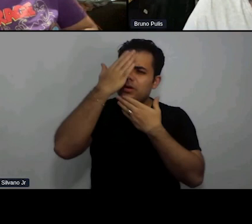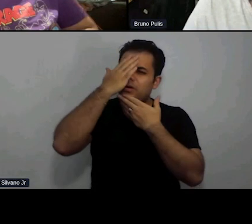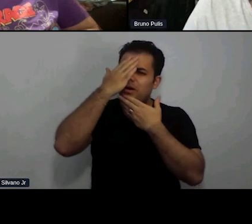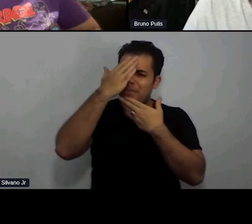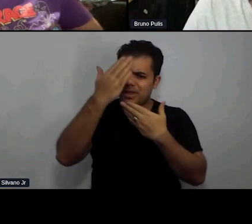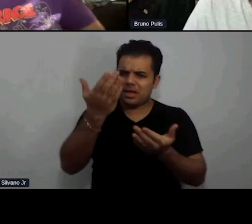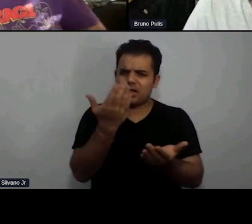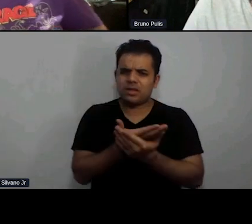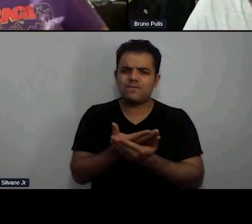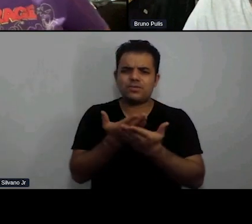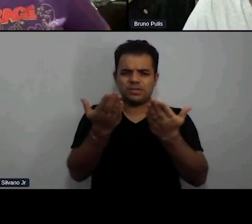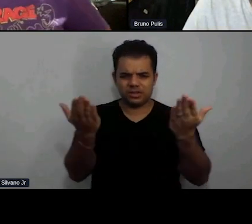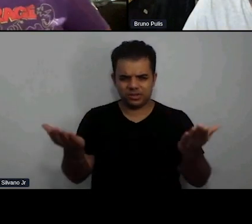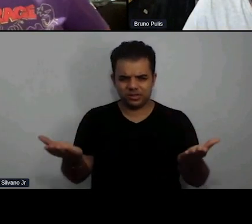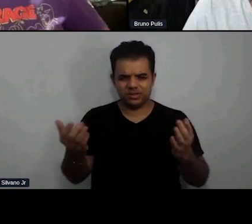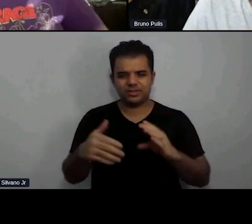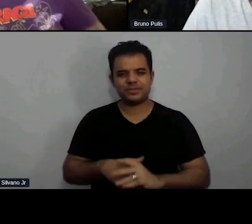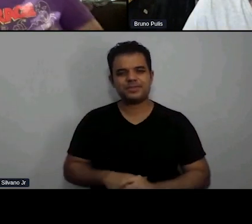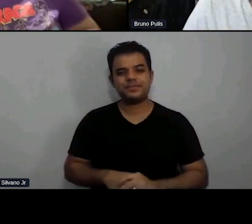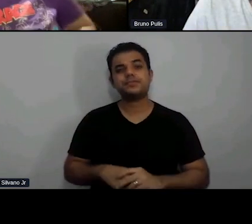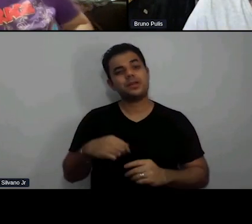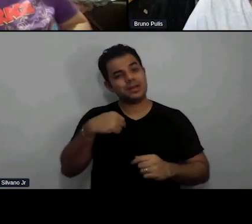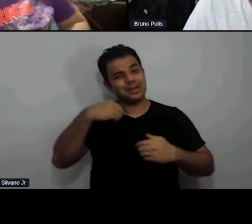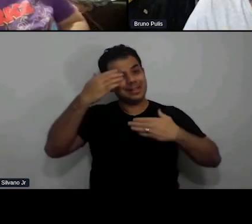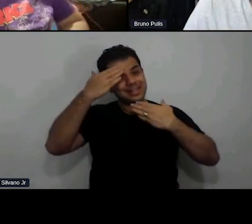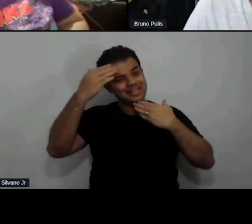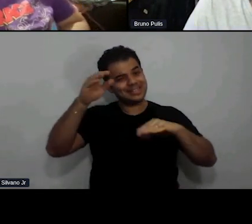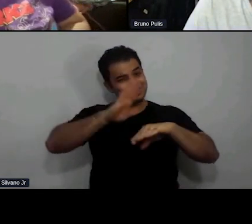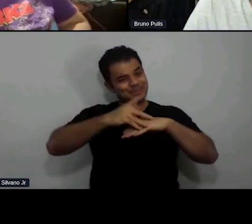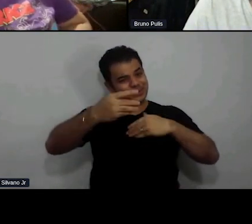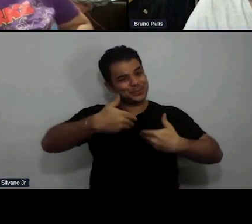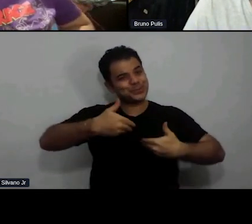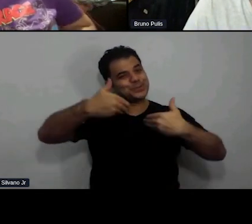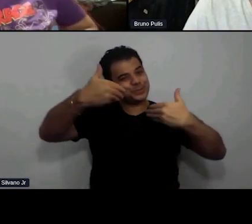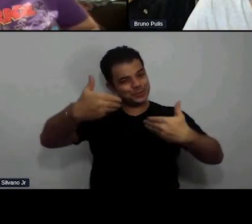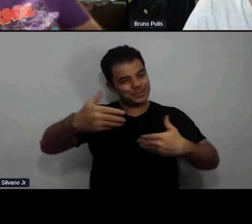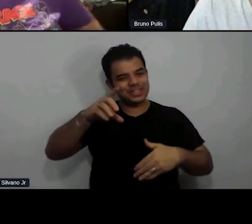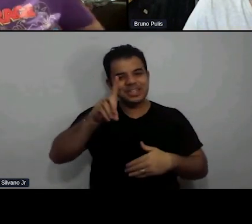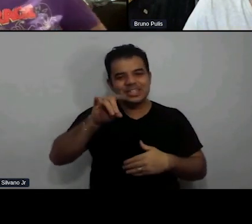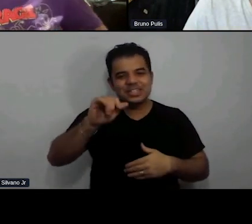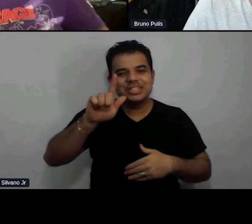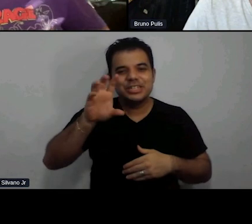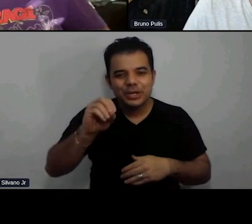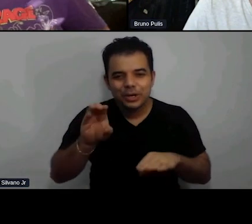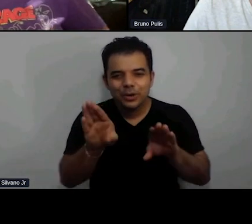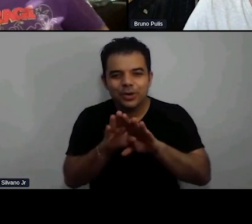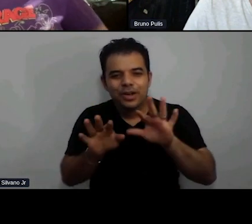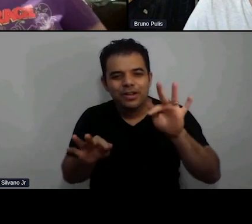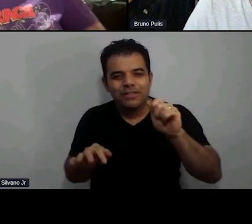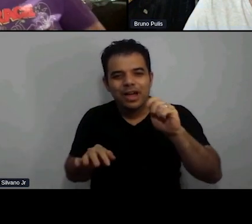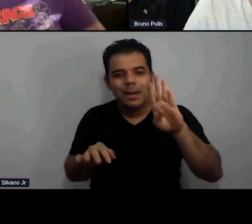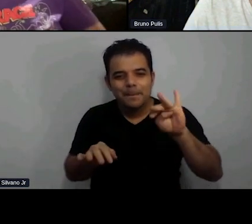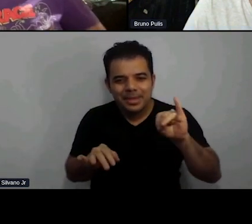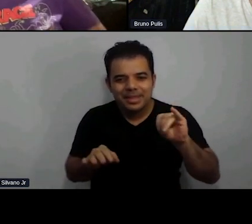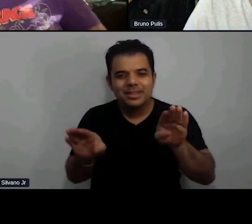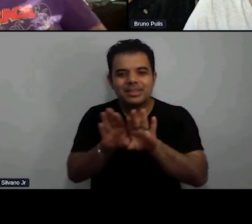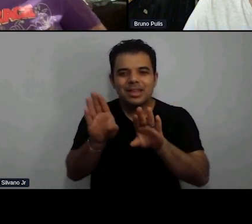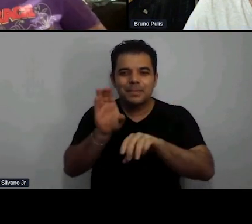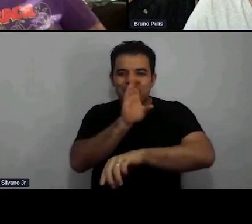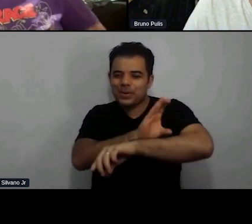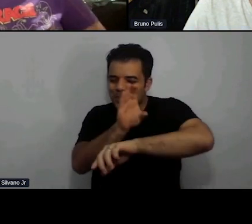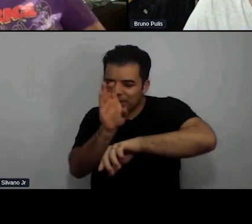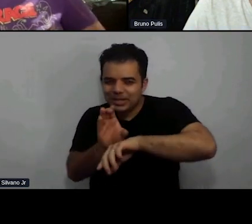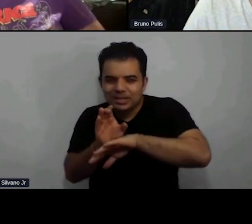meninos. Eu que agradeço o convite, viu? Diego, Fabi, Grazi, pessoal aí da coordenação como um